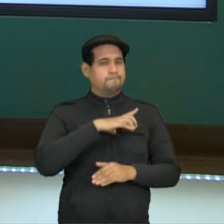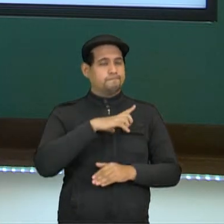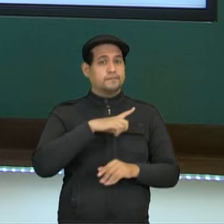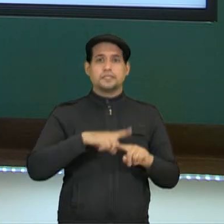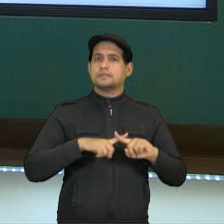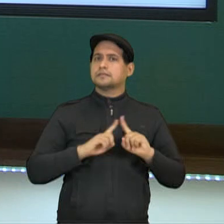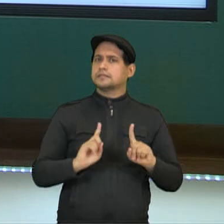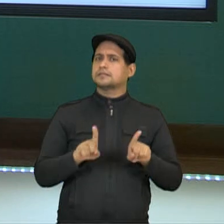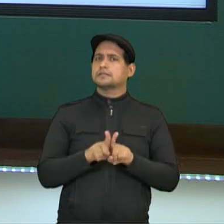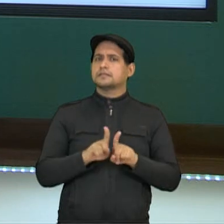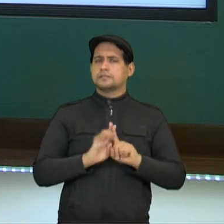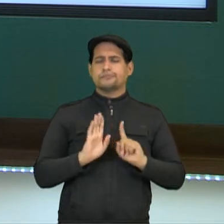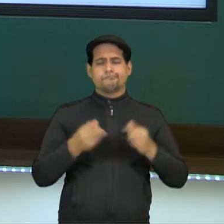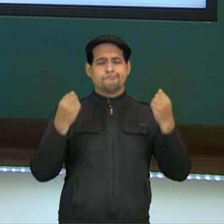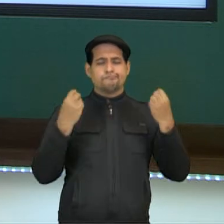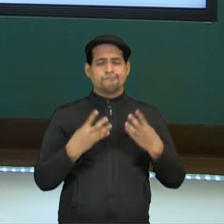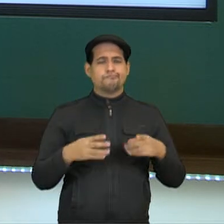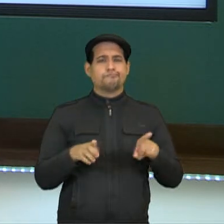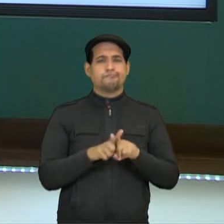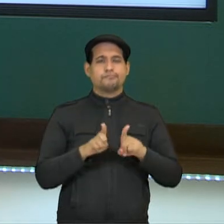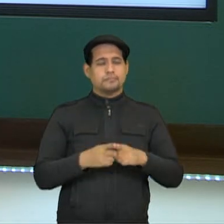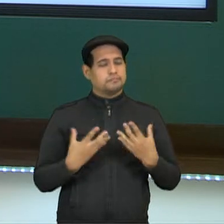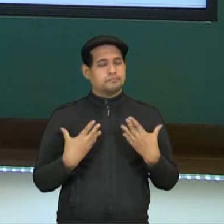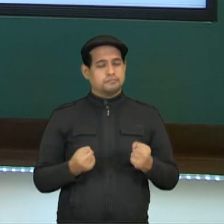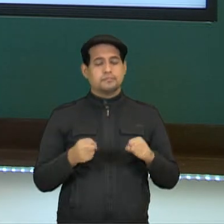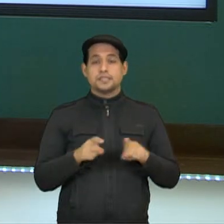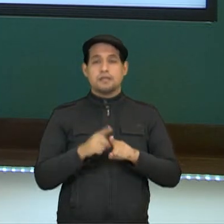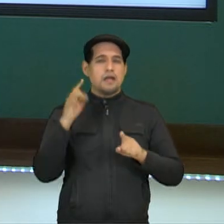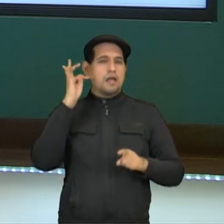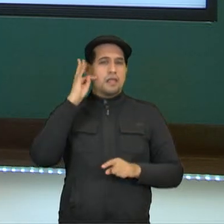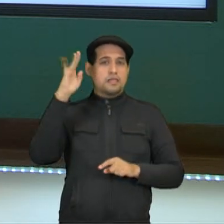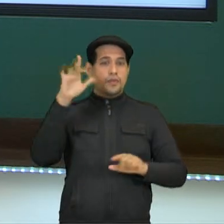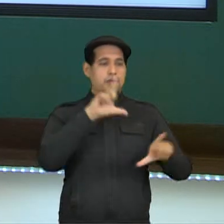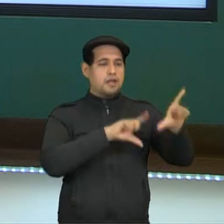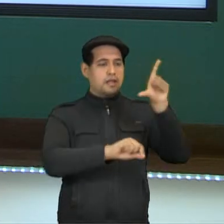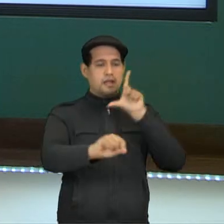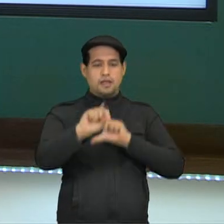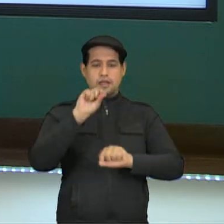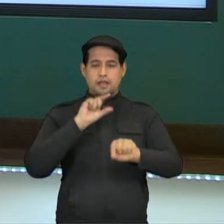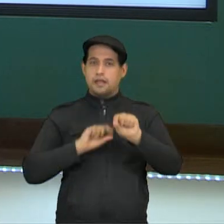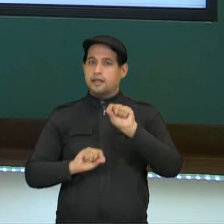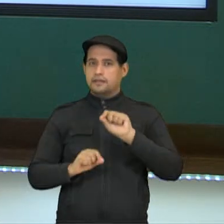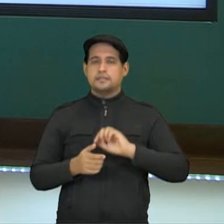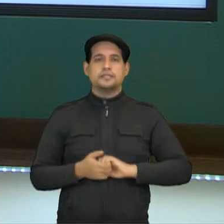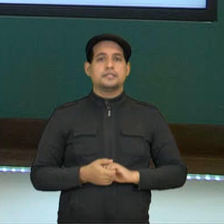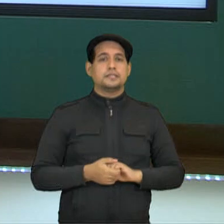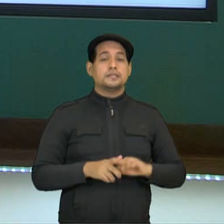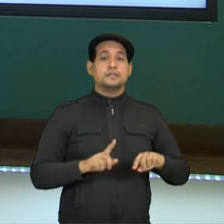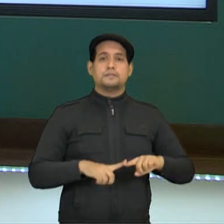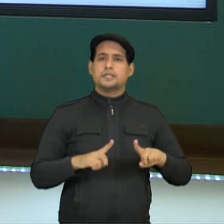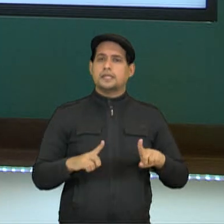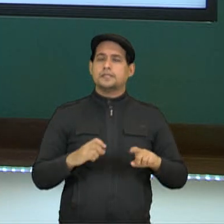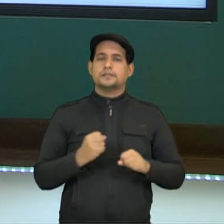estavam. E aí que ele falou e confirmou a teoria da seleção natural. E aí,